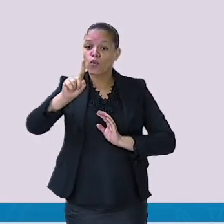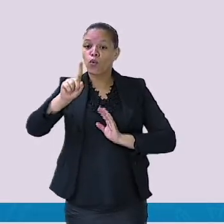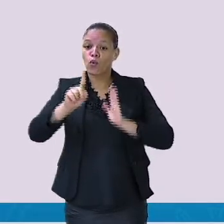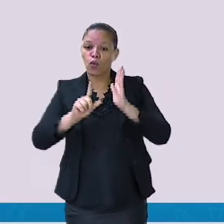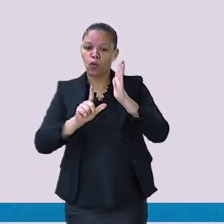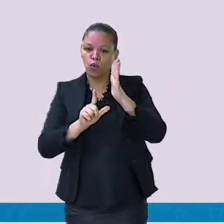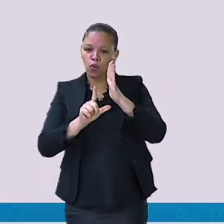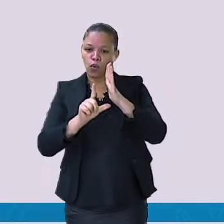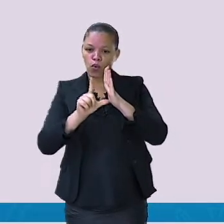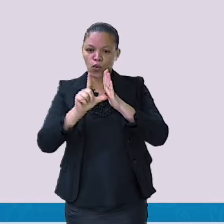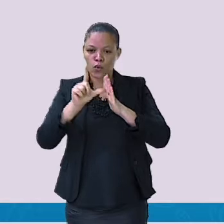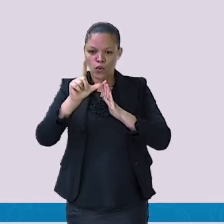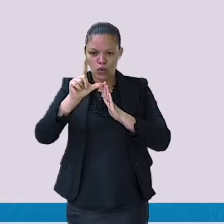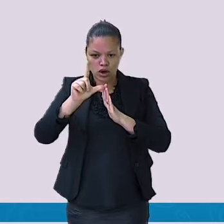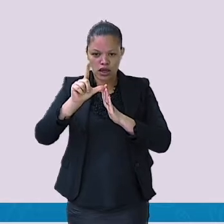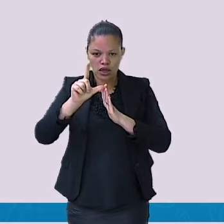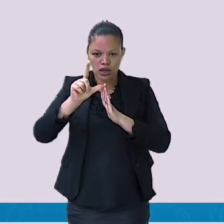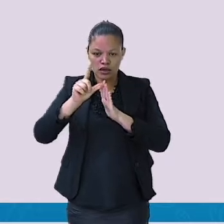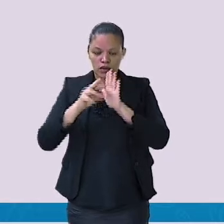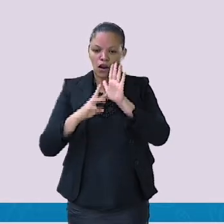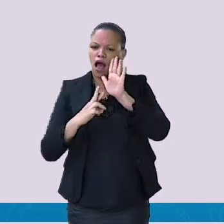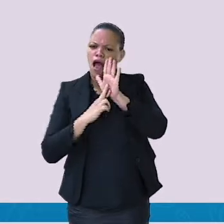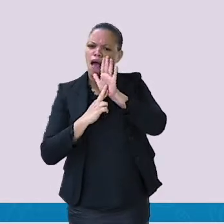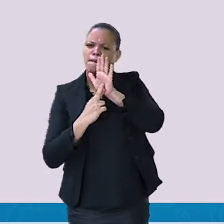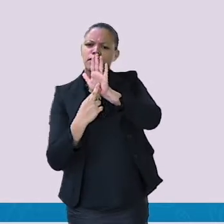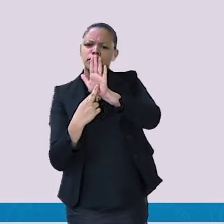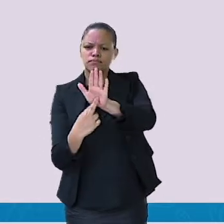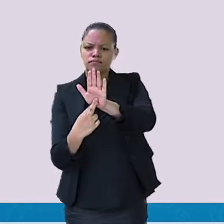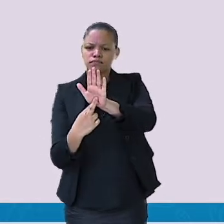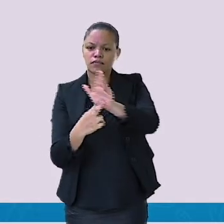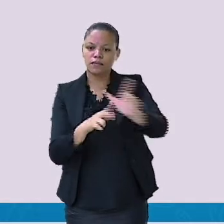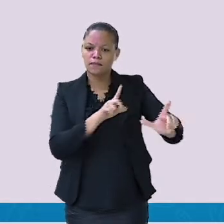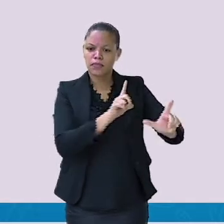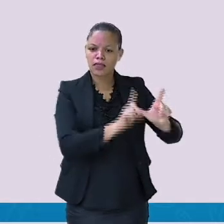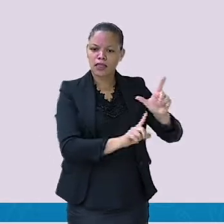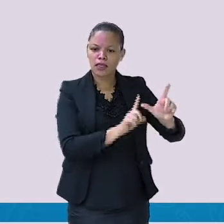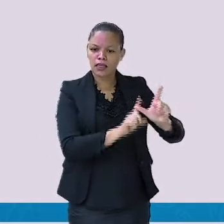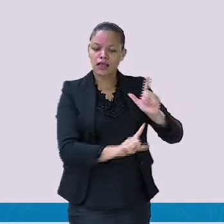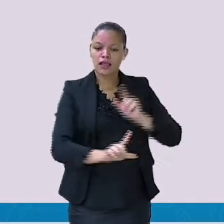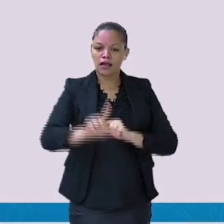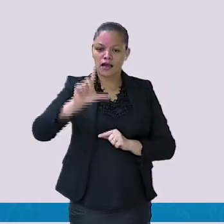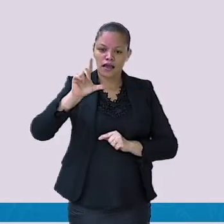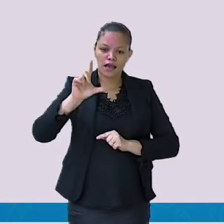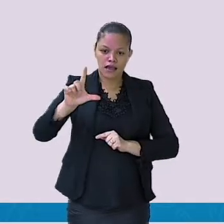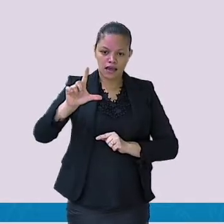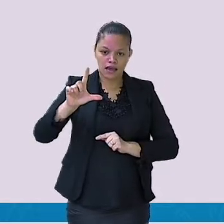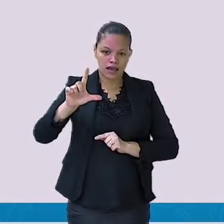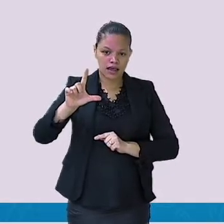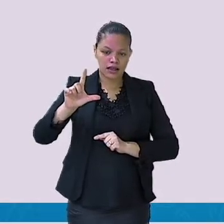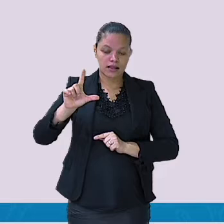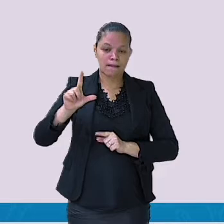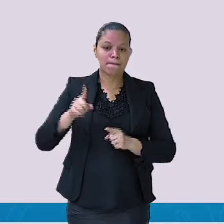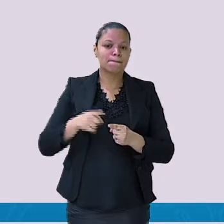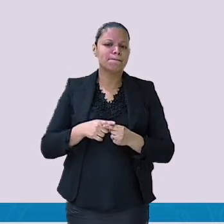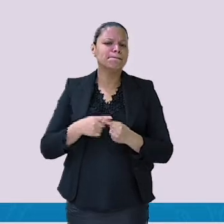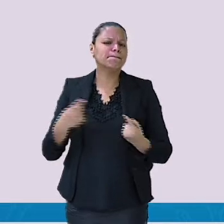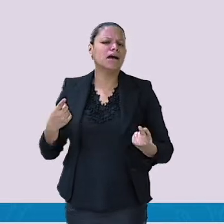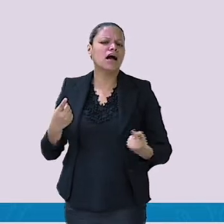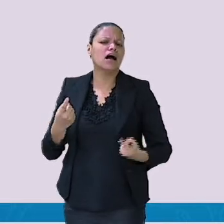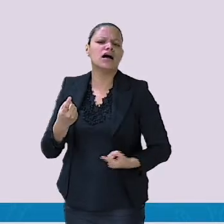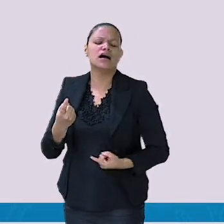destacar. Ele é representado em L, certo? E o valor em litro, aqui ó, 1